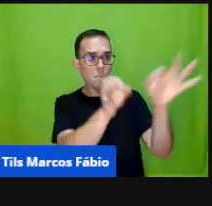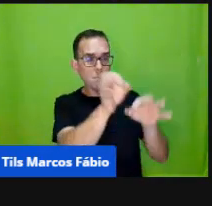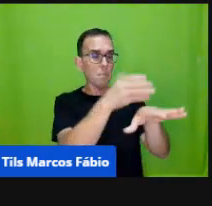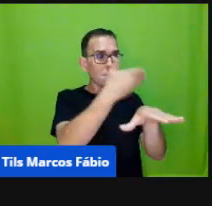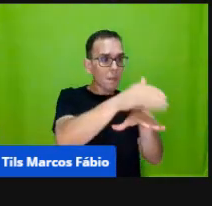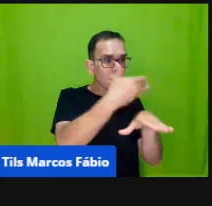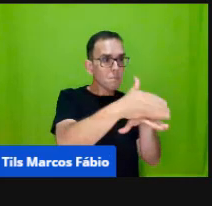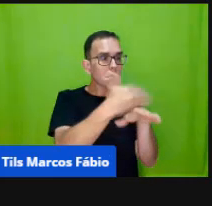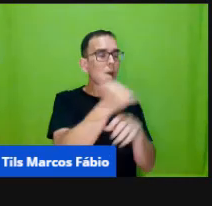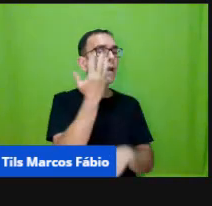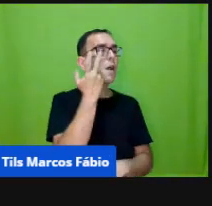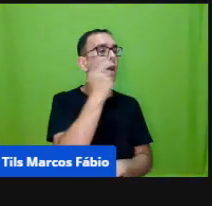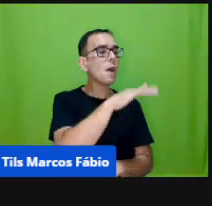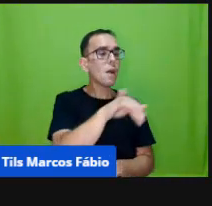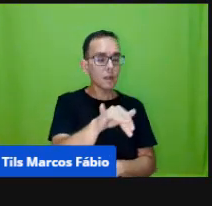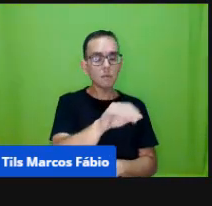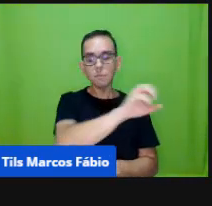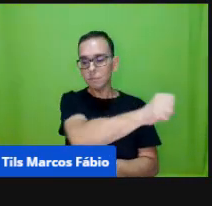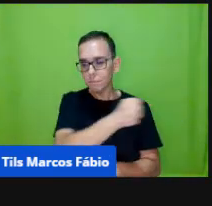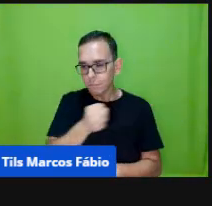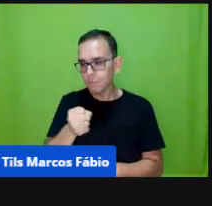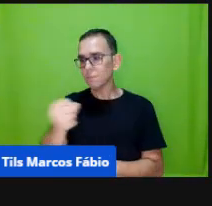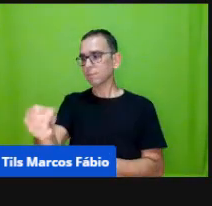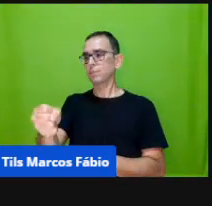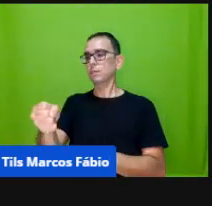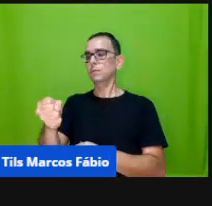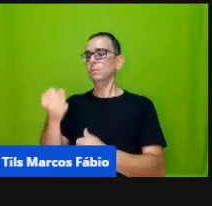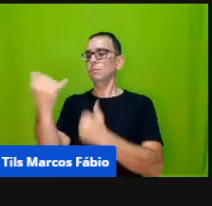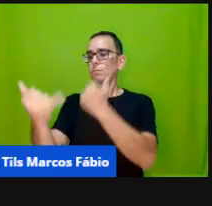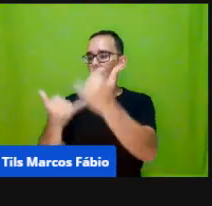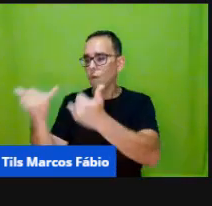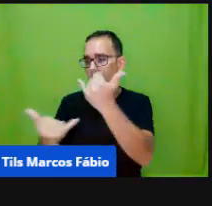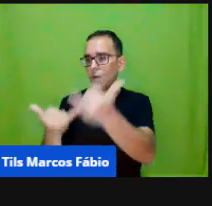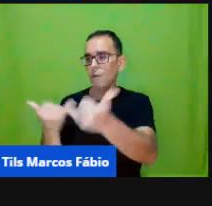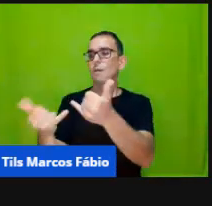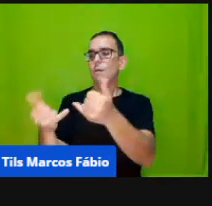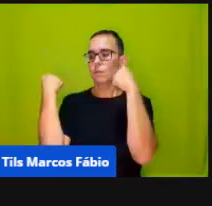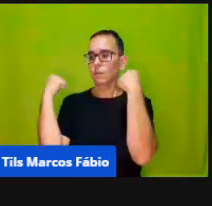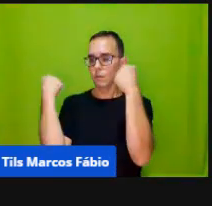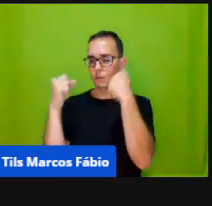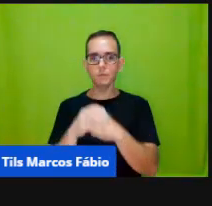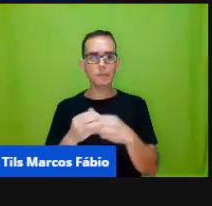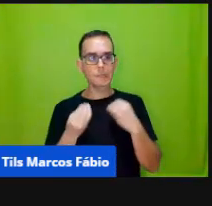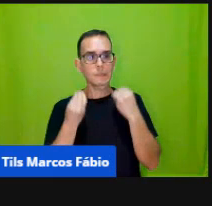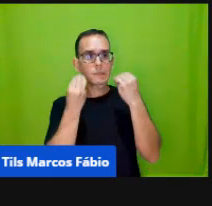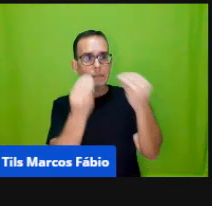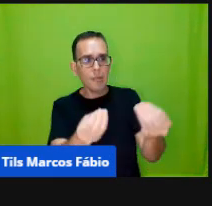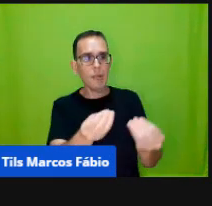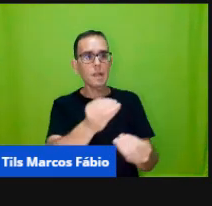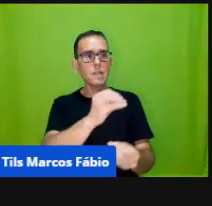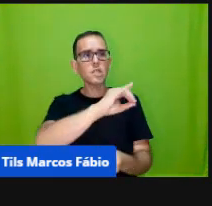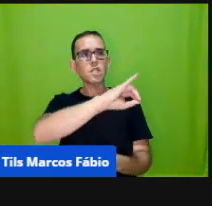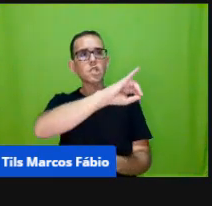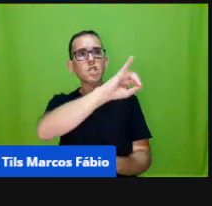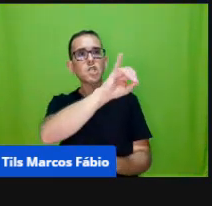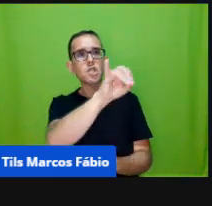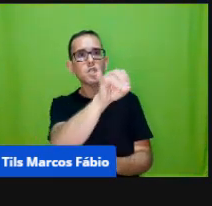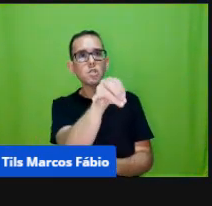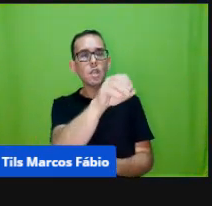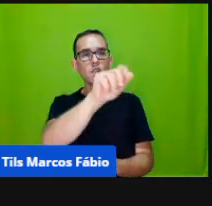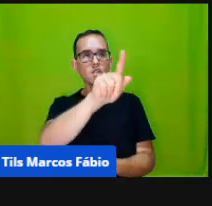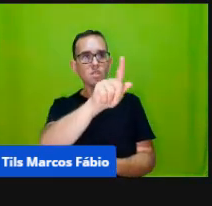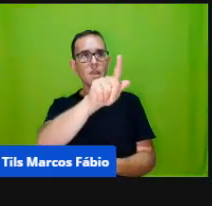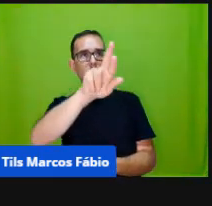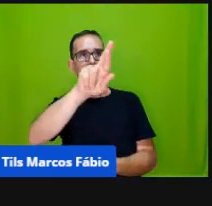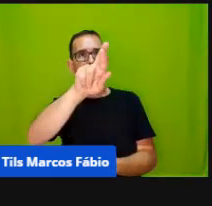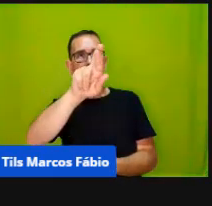para participar desses jogos esportivos. Você dá uma aula de GR e GA, preparando